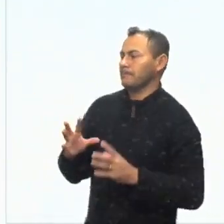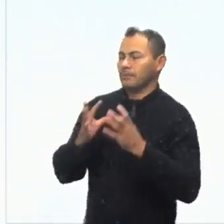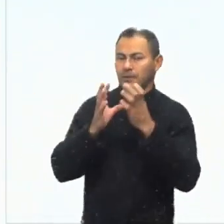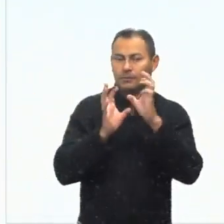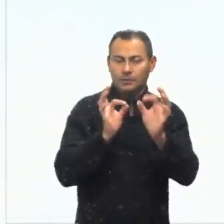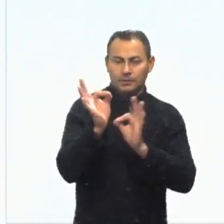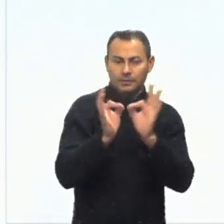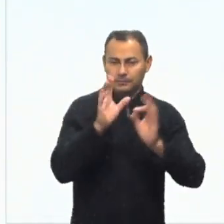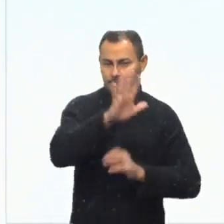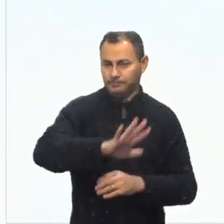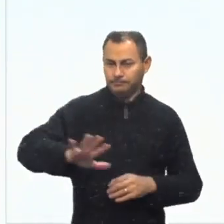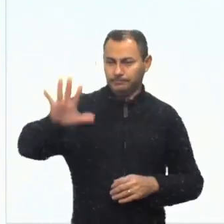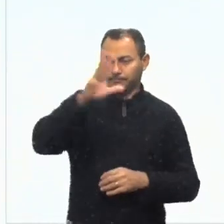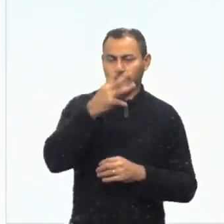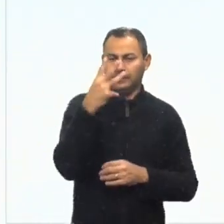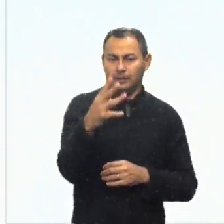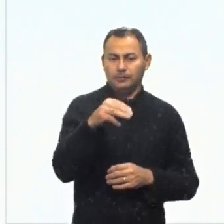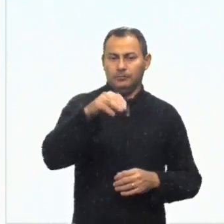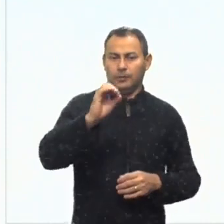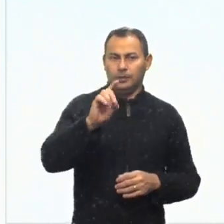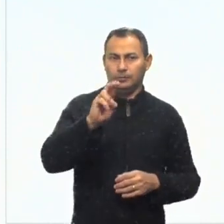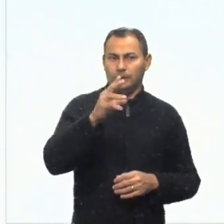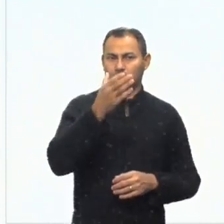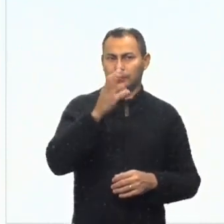esquema geral dessas três modulações.